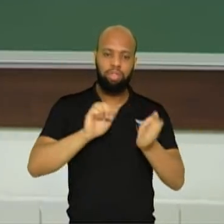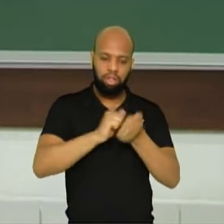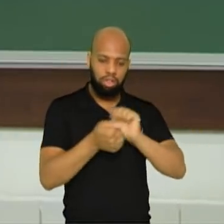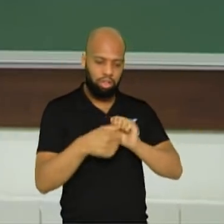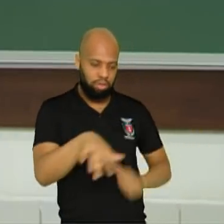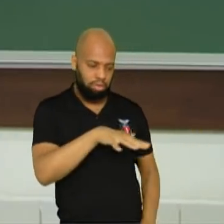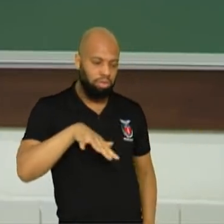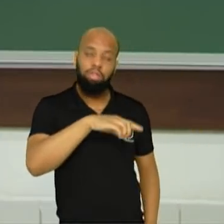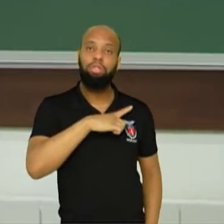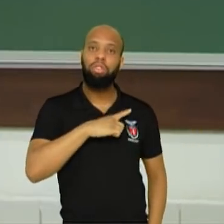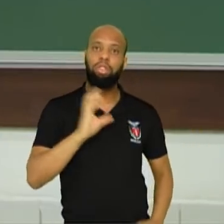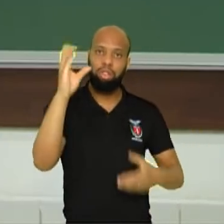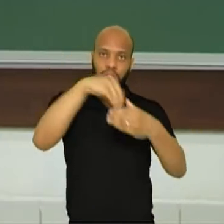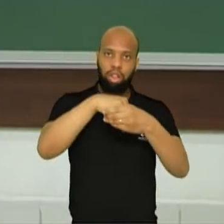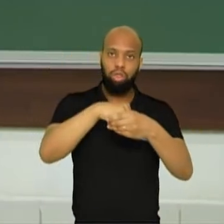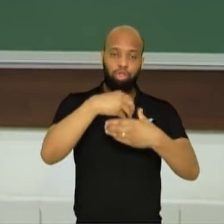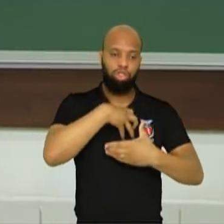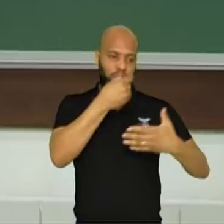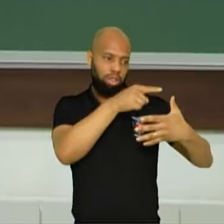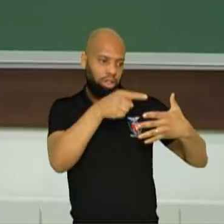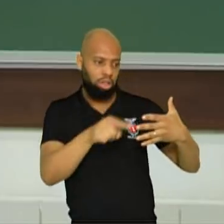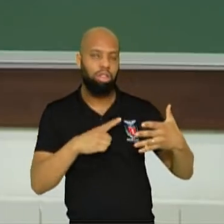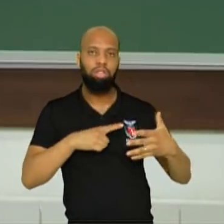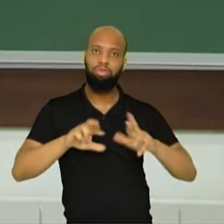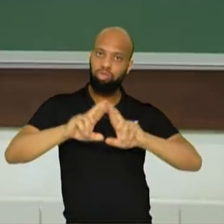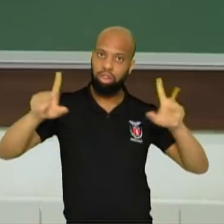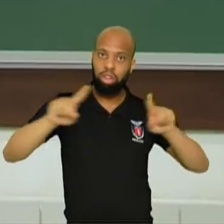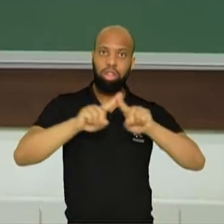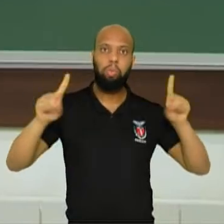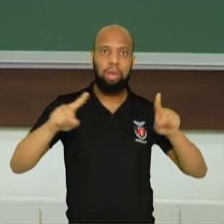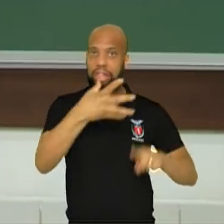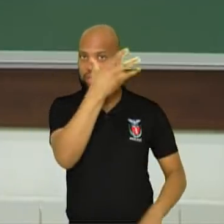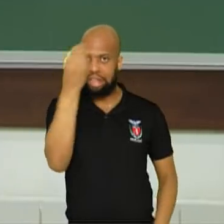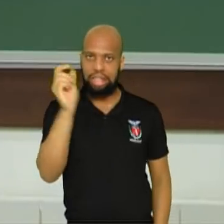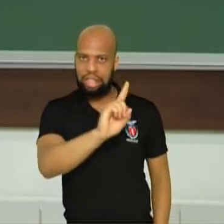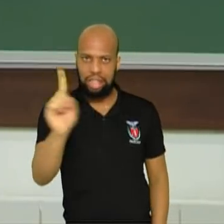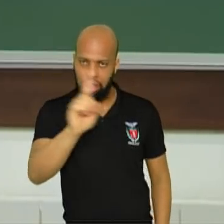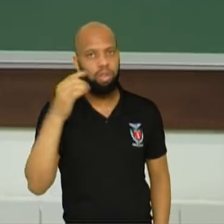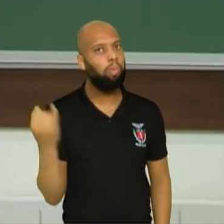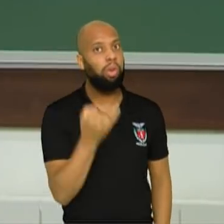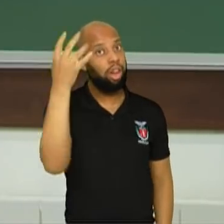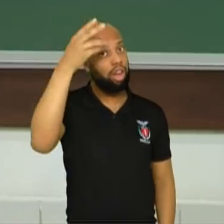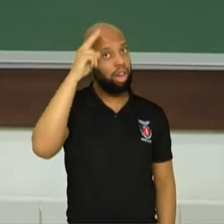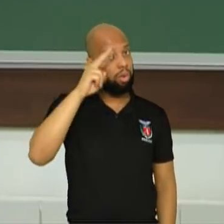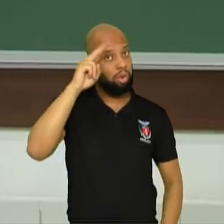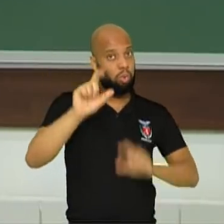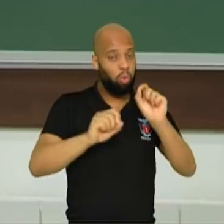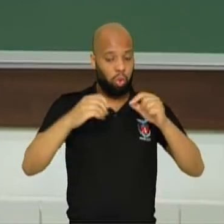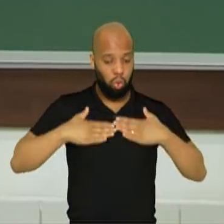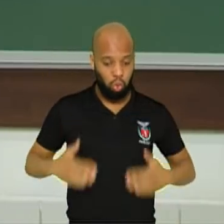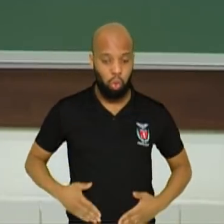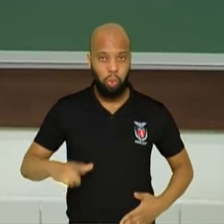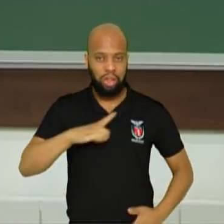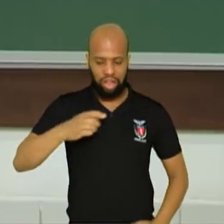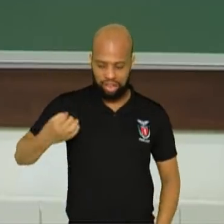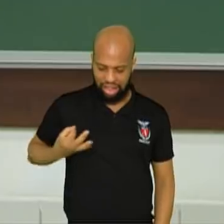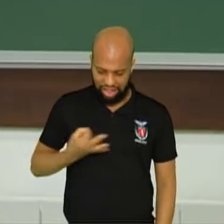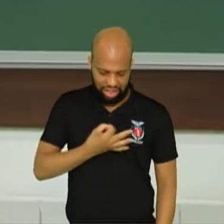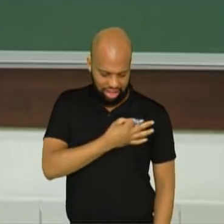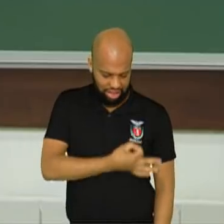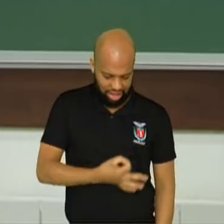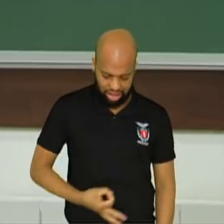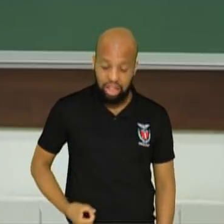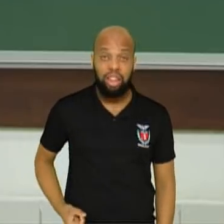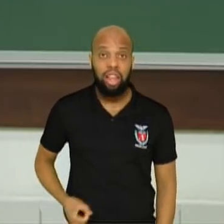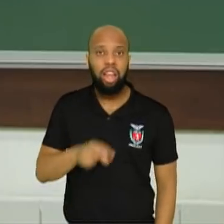com composições diferentes. Mas o que você não pode esquecer é que o corpo dela tem poros. E a gente vai ver daqui